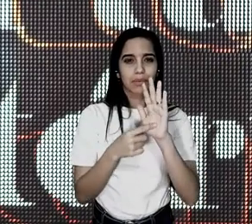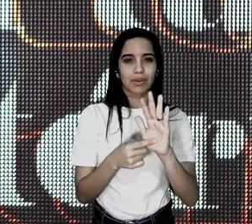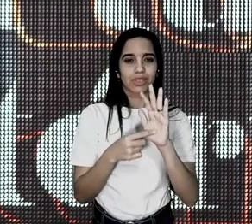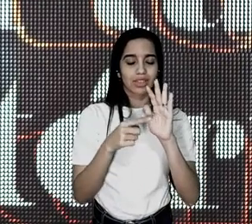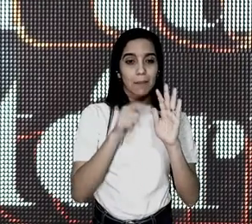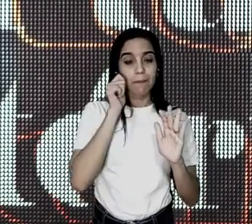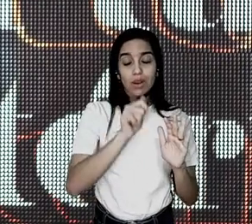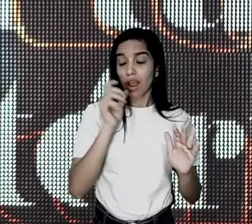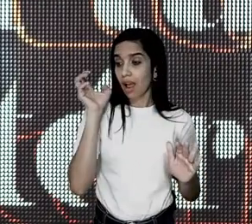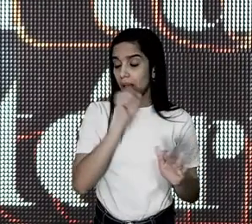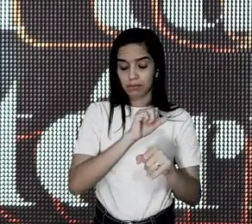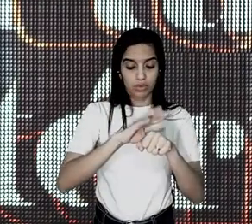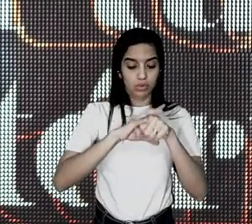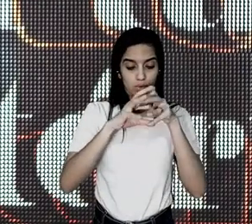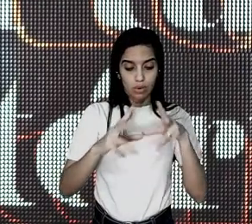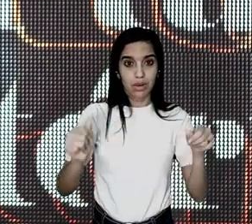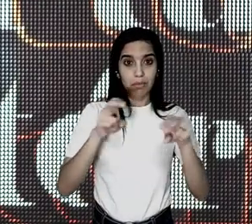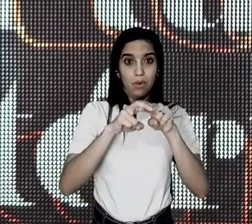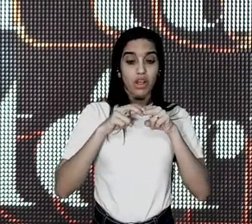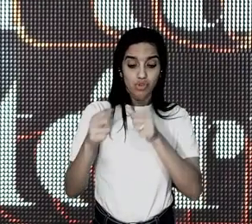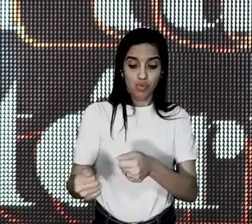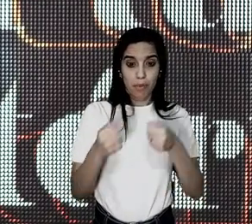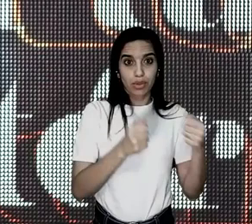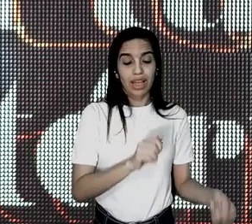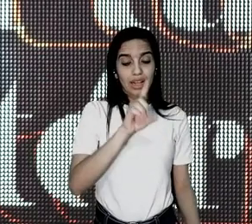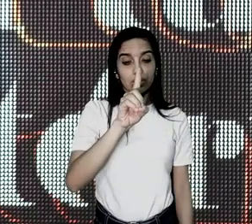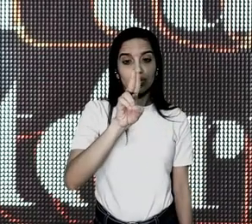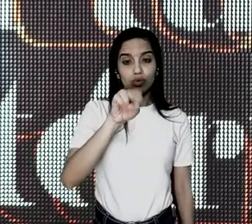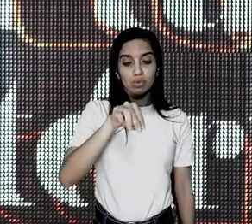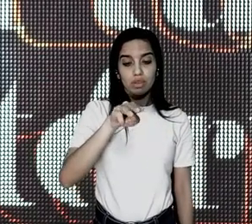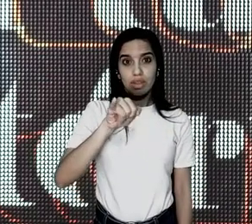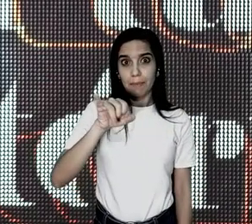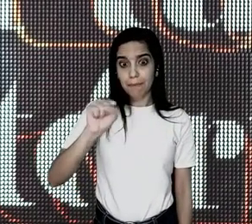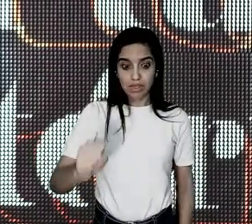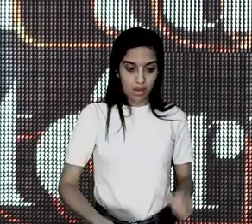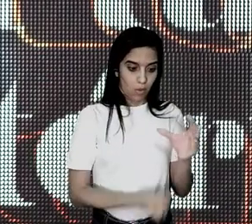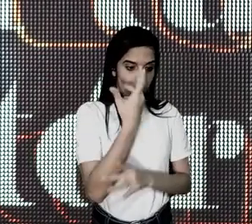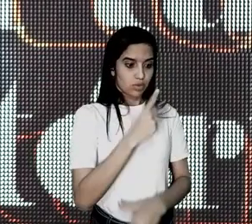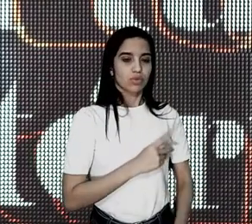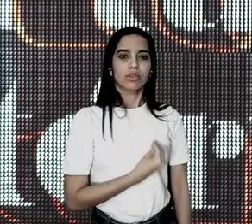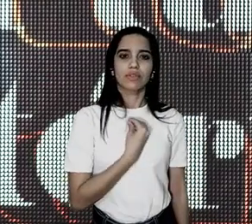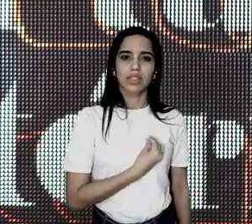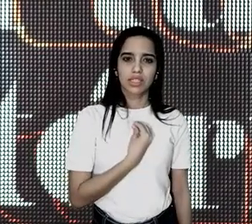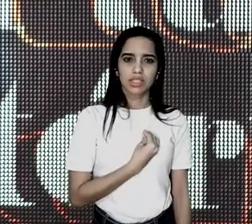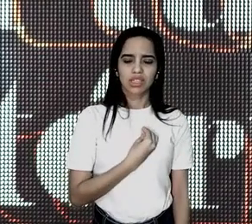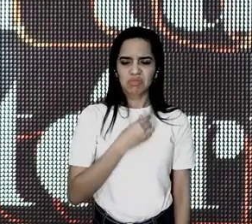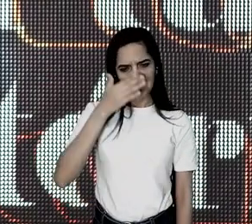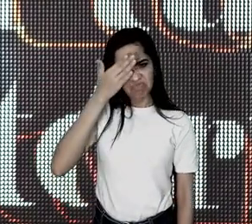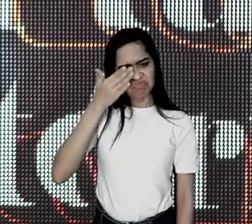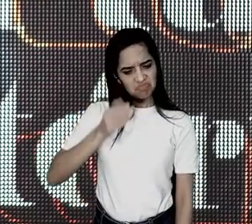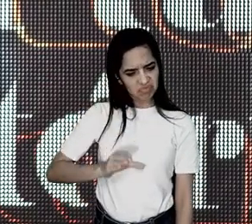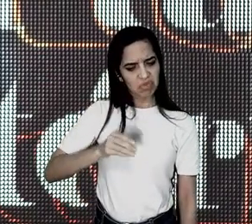foi imediatamente curada pelo poder dunamis sobrenatural que veio sobre ela. E ela cria coragem